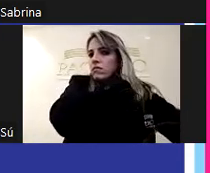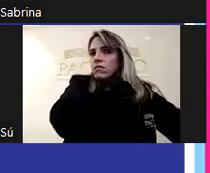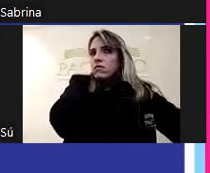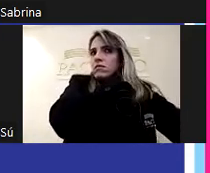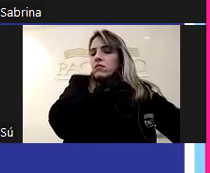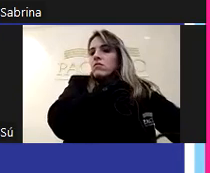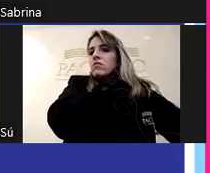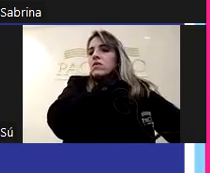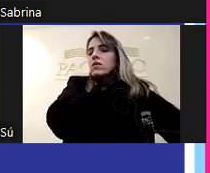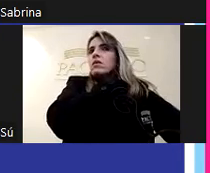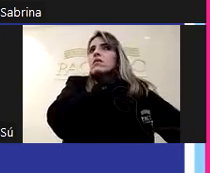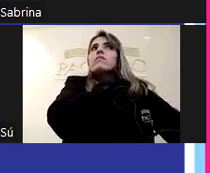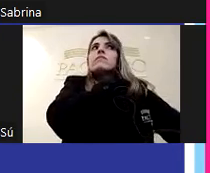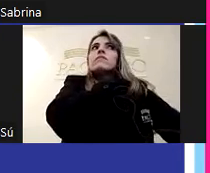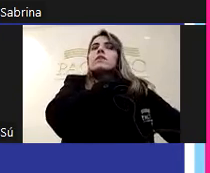sexo.